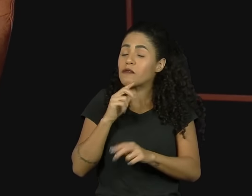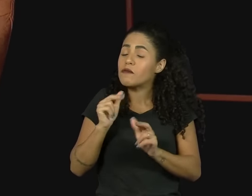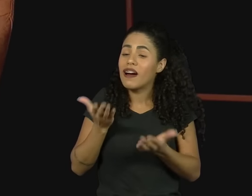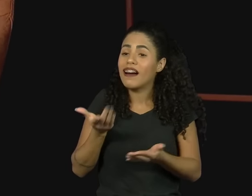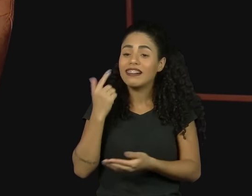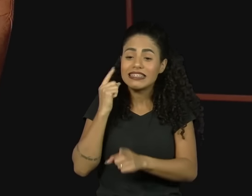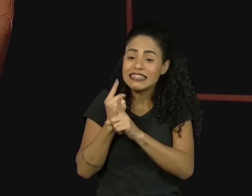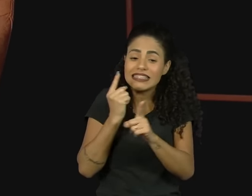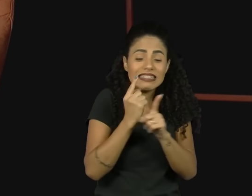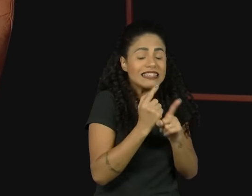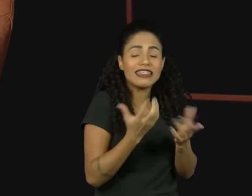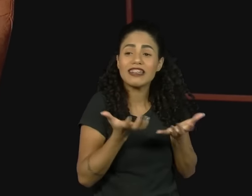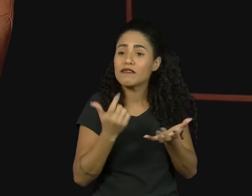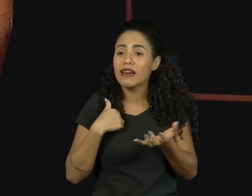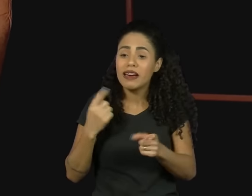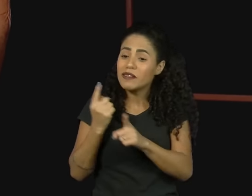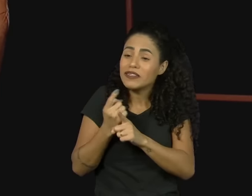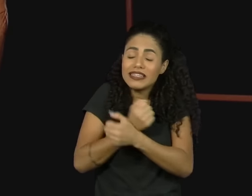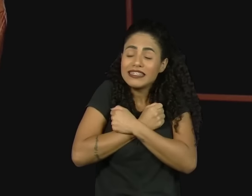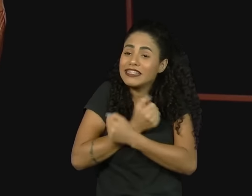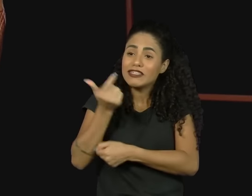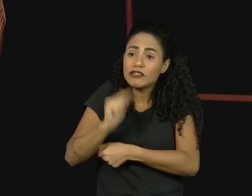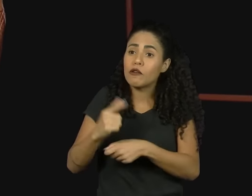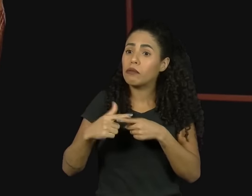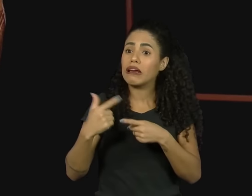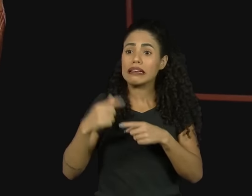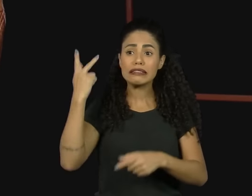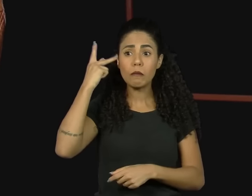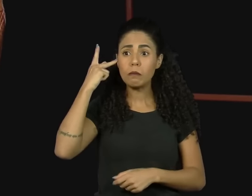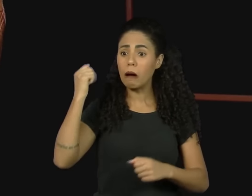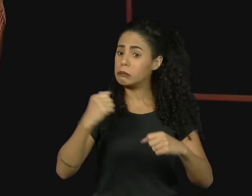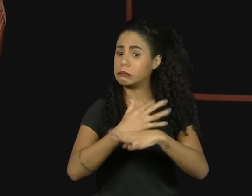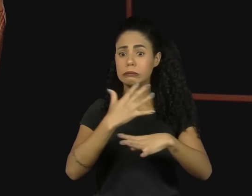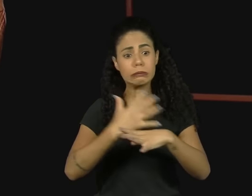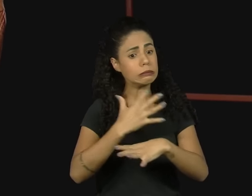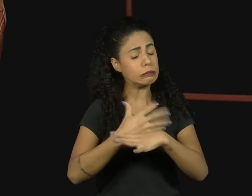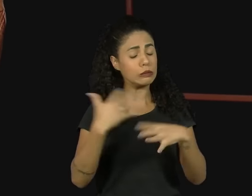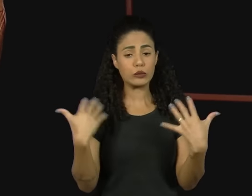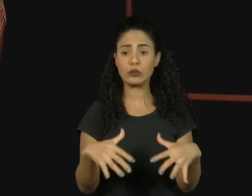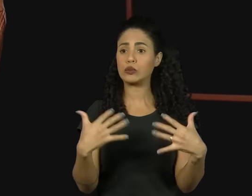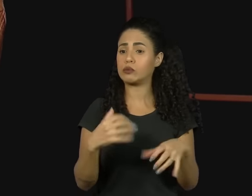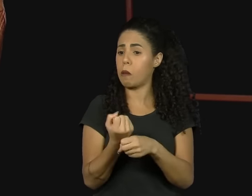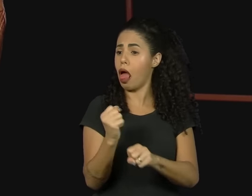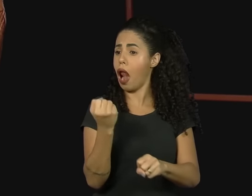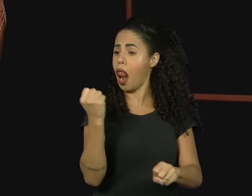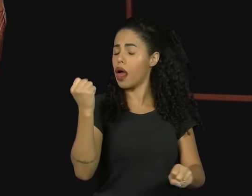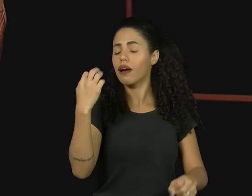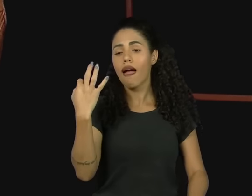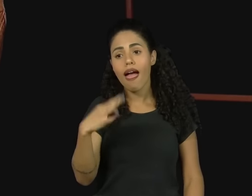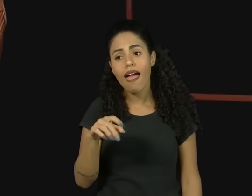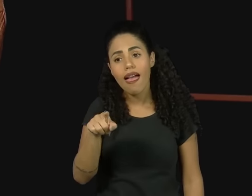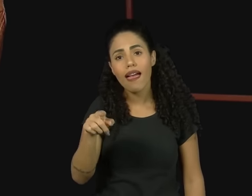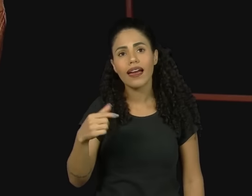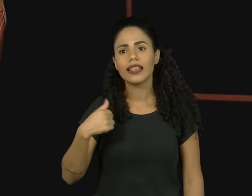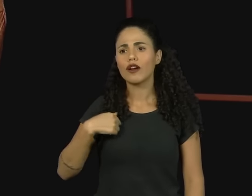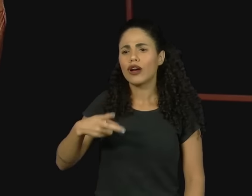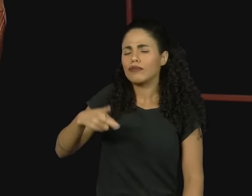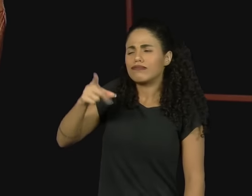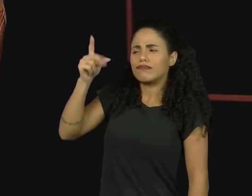tanto que ficou grande demais. Gente que a gente tem uma intimidade, no fundo, porque viveu